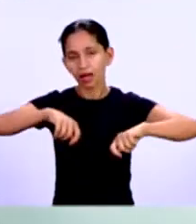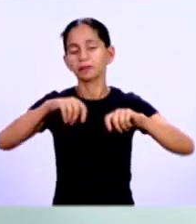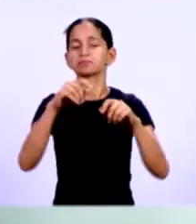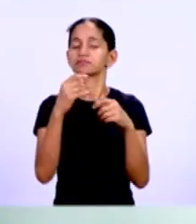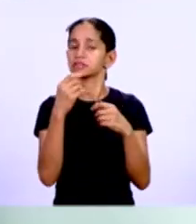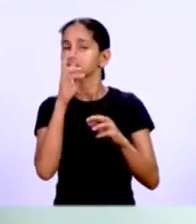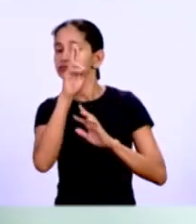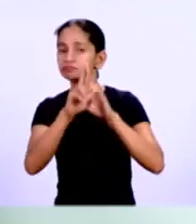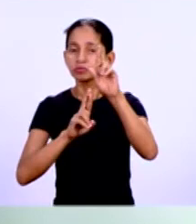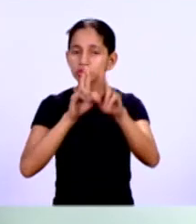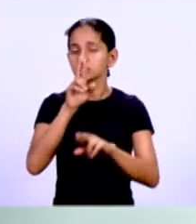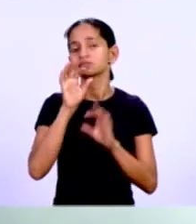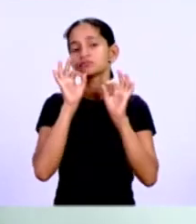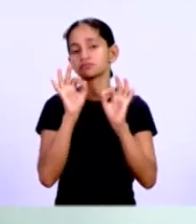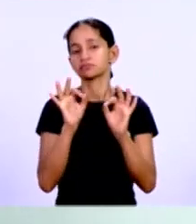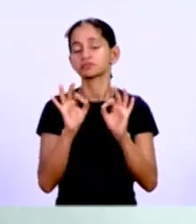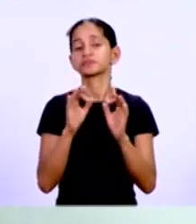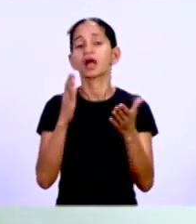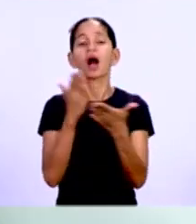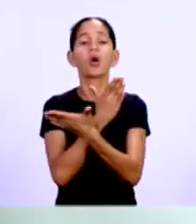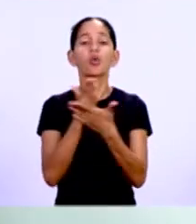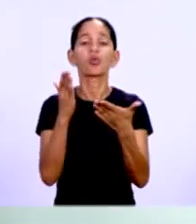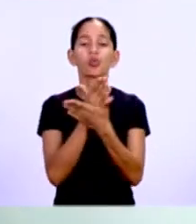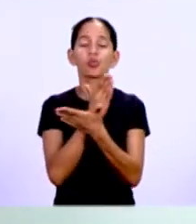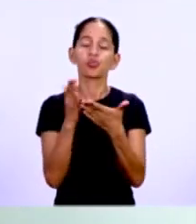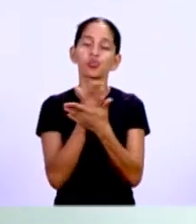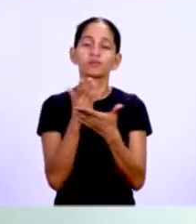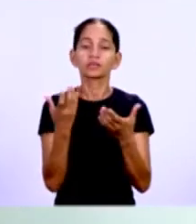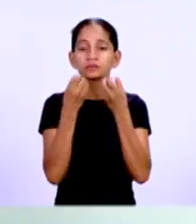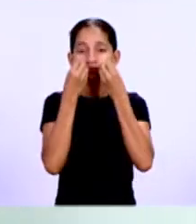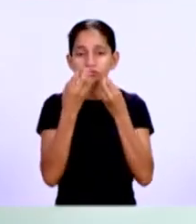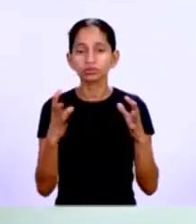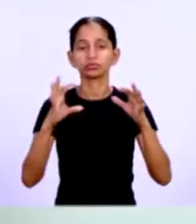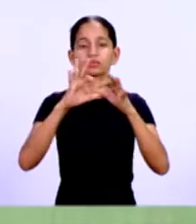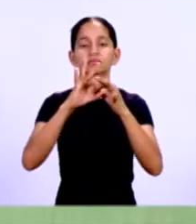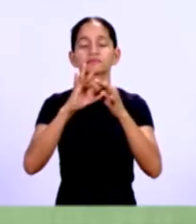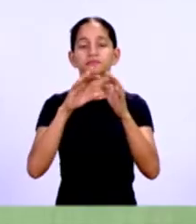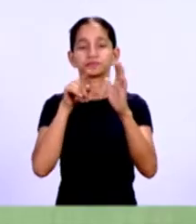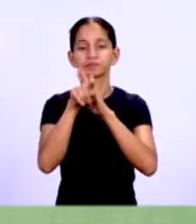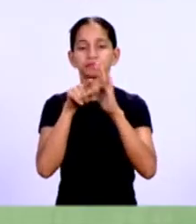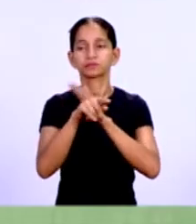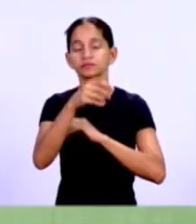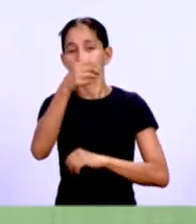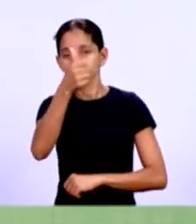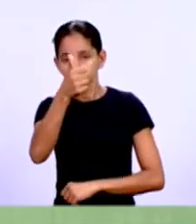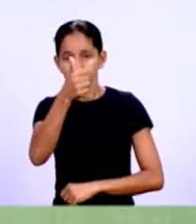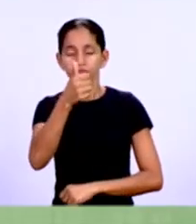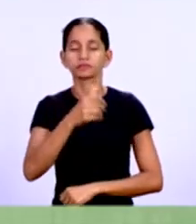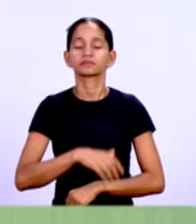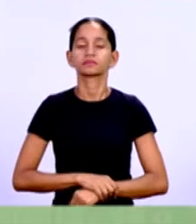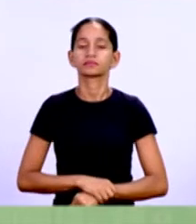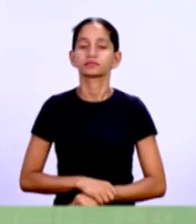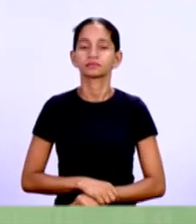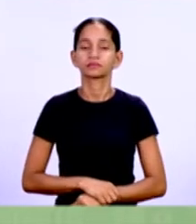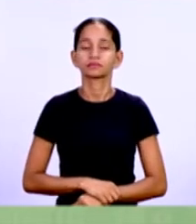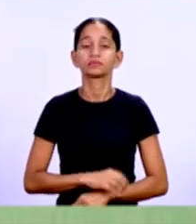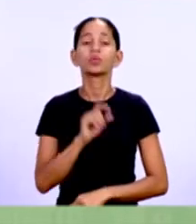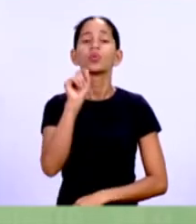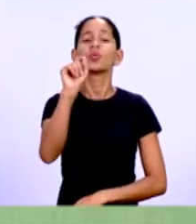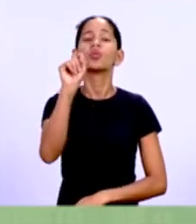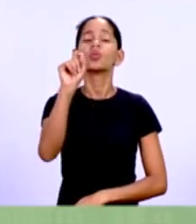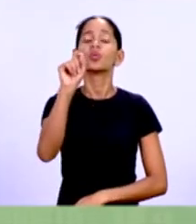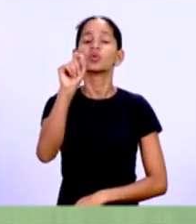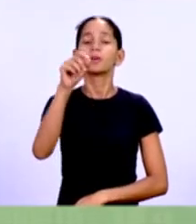a gente propõe. A gente está propondo aqui algumas questões que se relacionam com o texto. São elas: questão 1. O que é